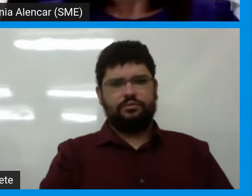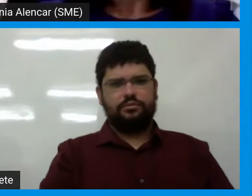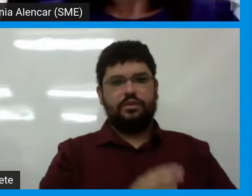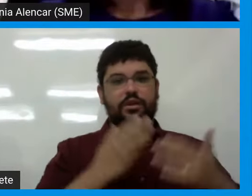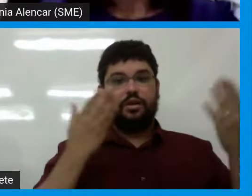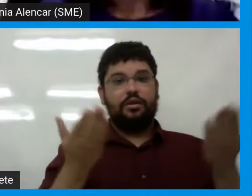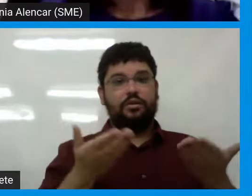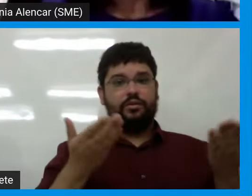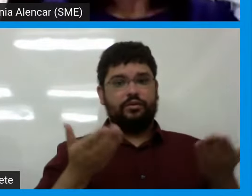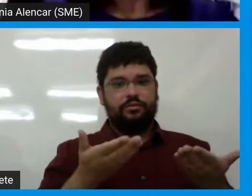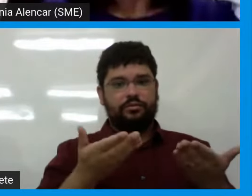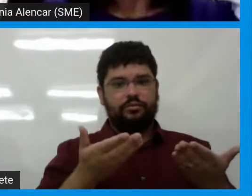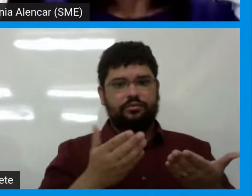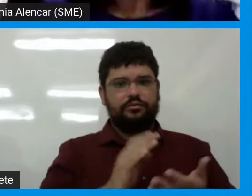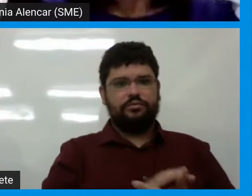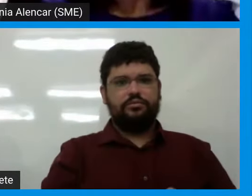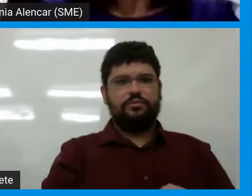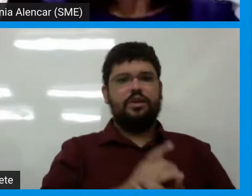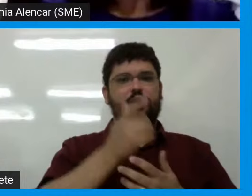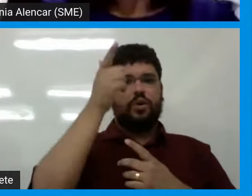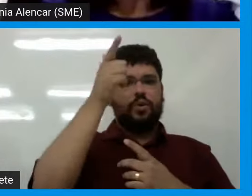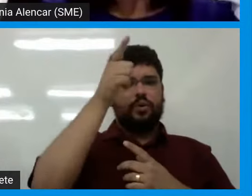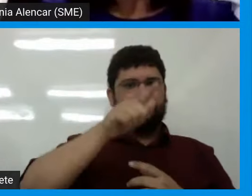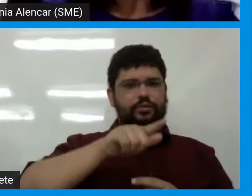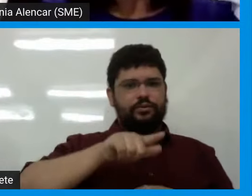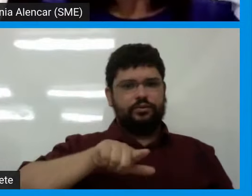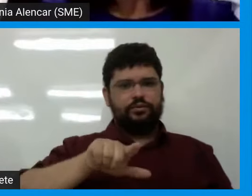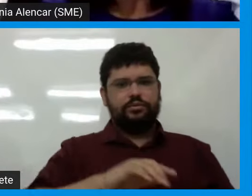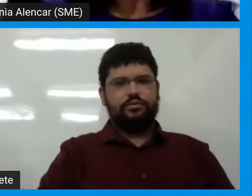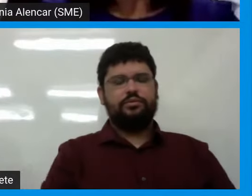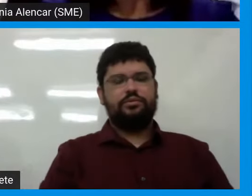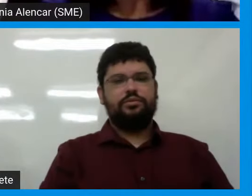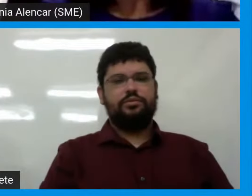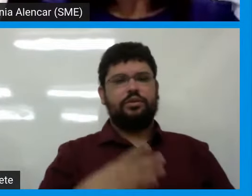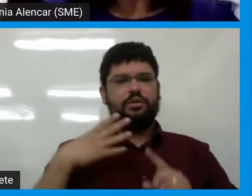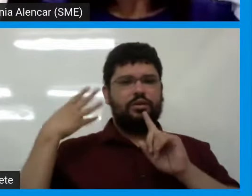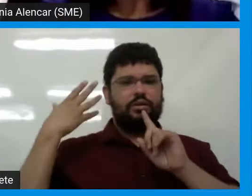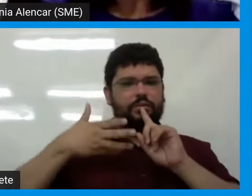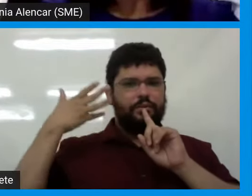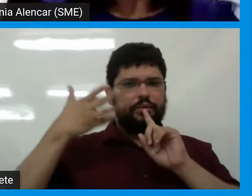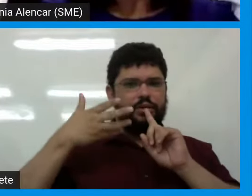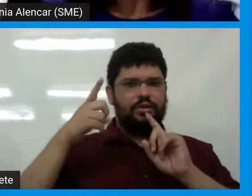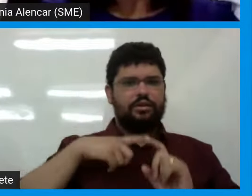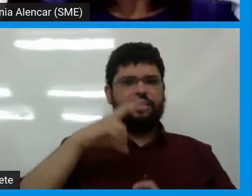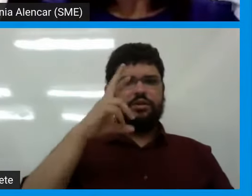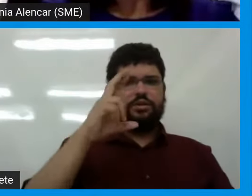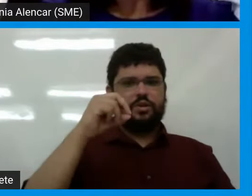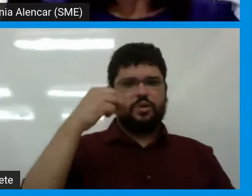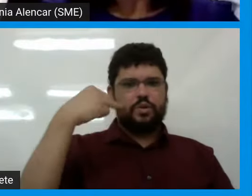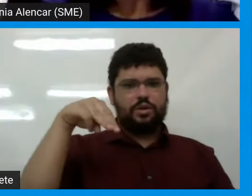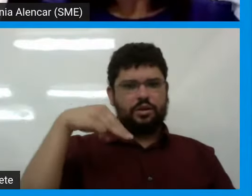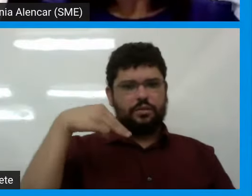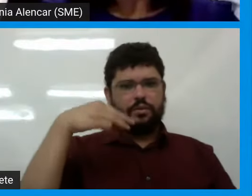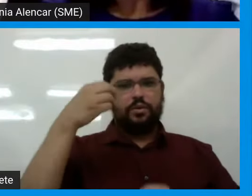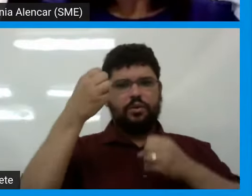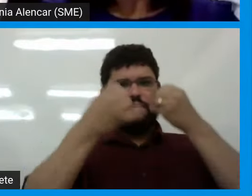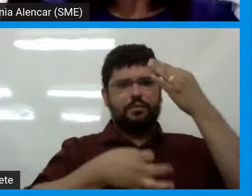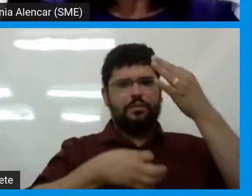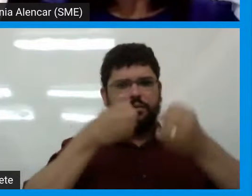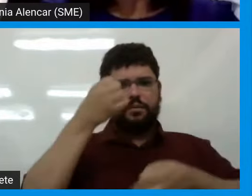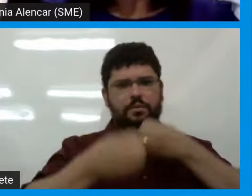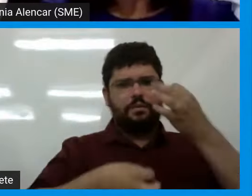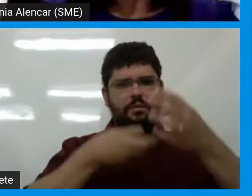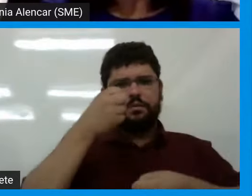Agora, dando continuidade, né, o nosso palestrante, ele terá 50 minutos para a explanação da